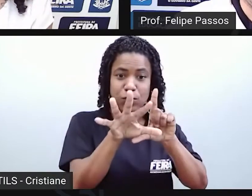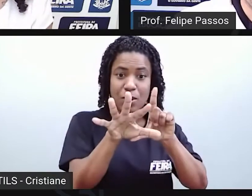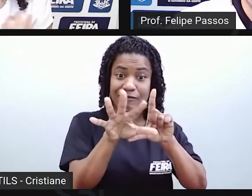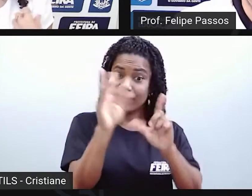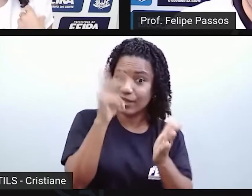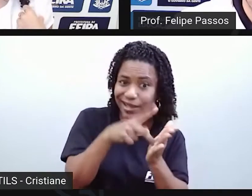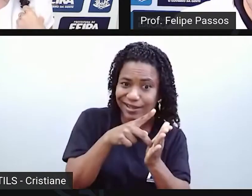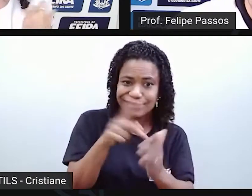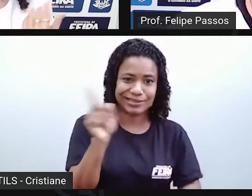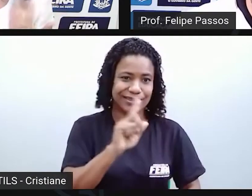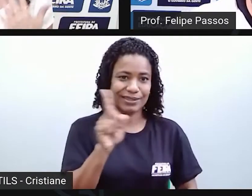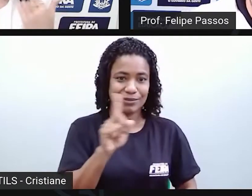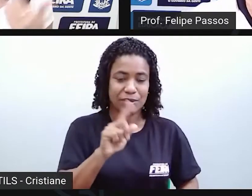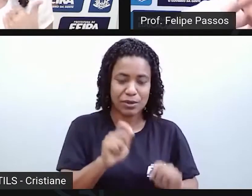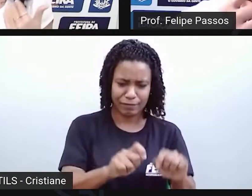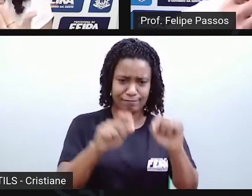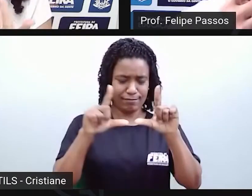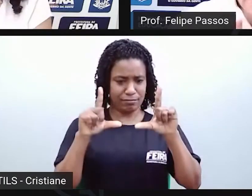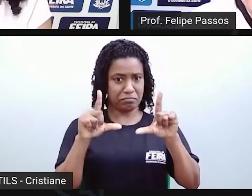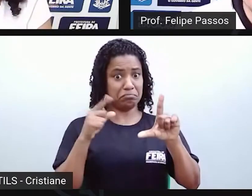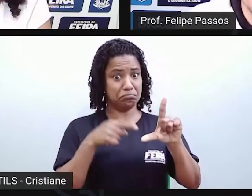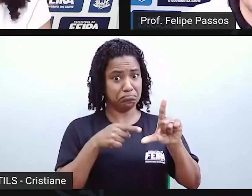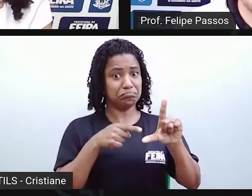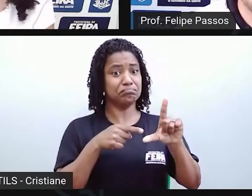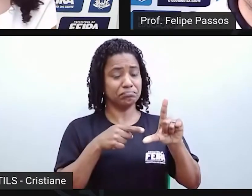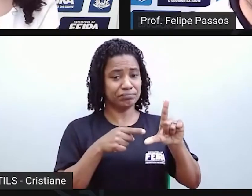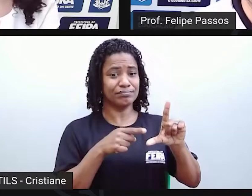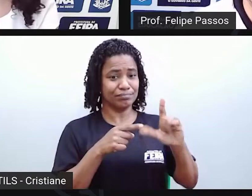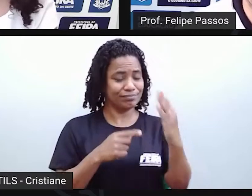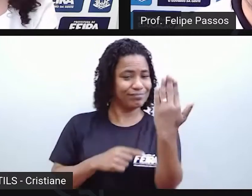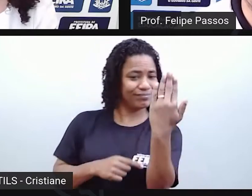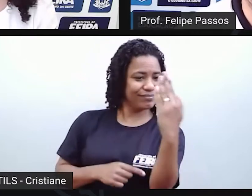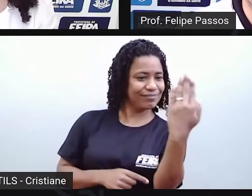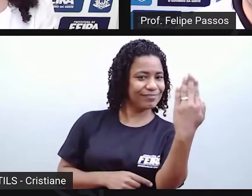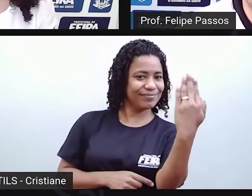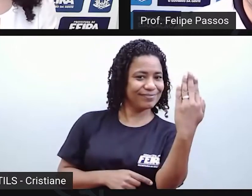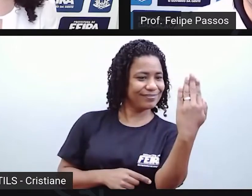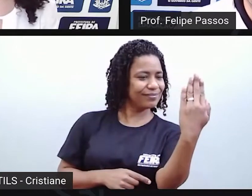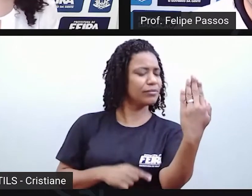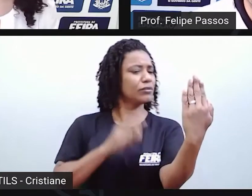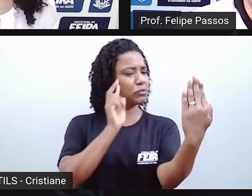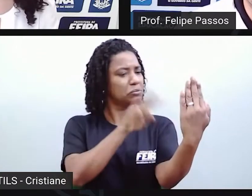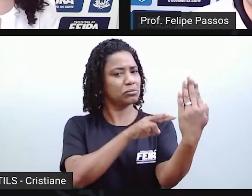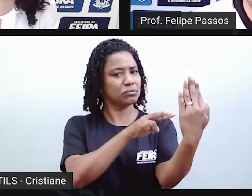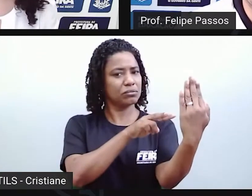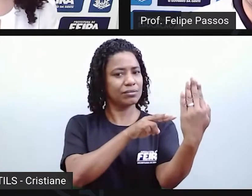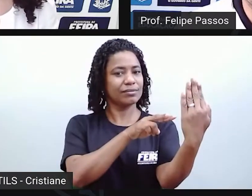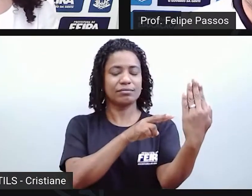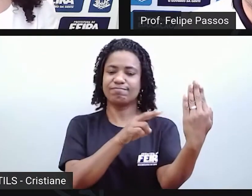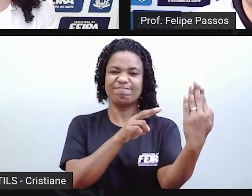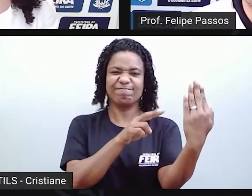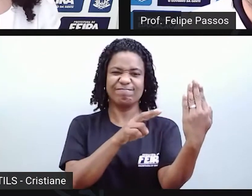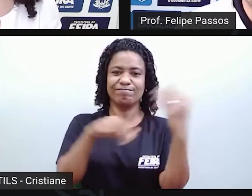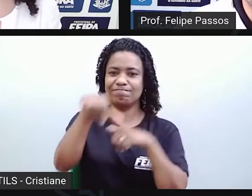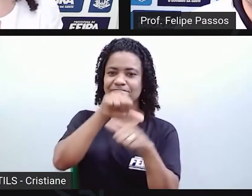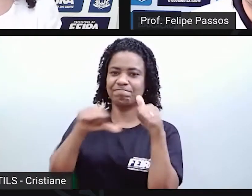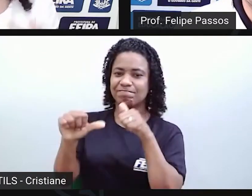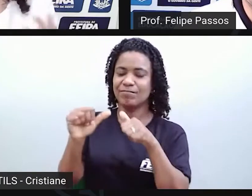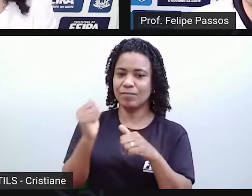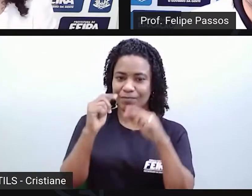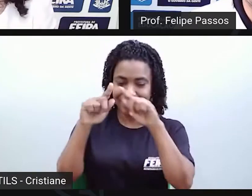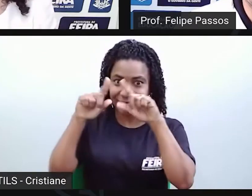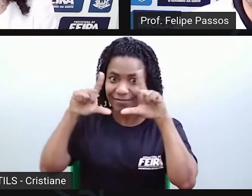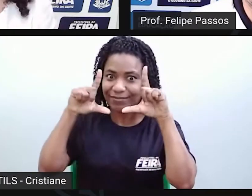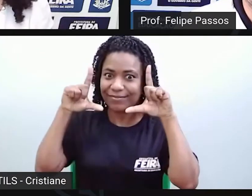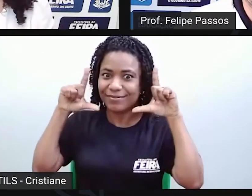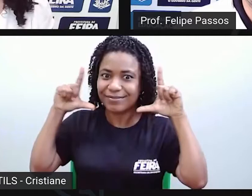é real nem para mim, porque eu olho no espelho e eu me vejo de uma forma, e eu me vejo no filtro de uma outra forma. E o filtro vai